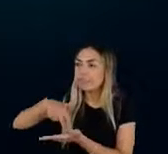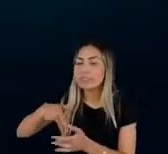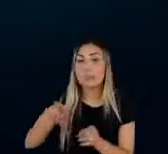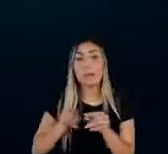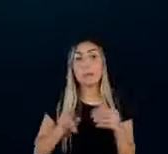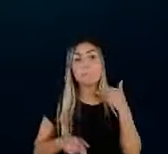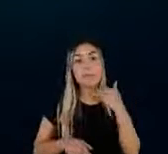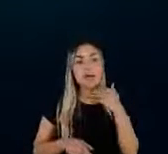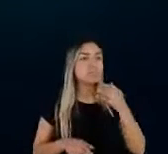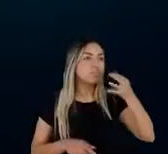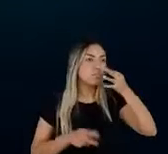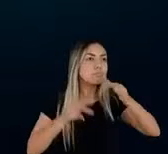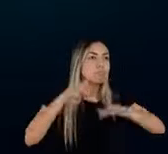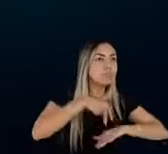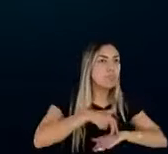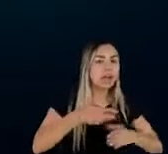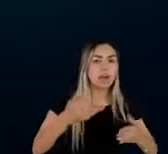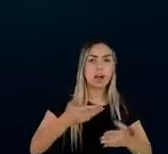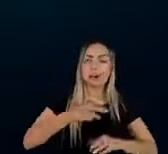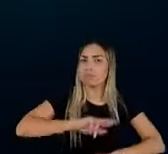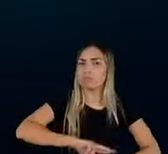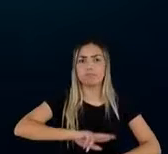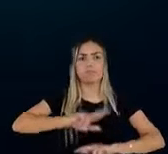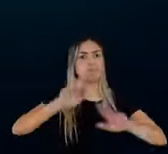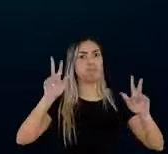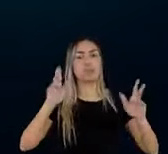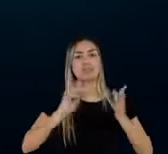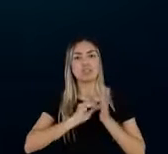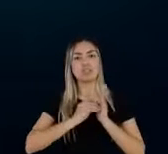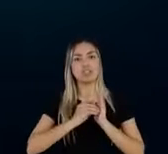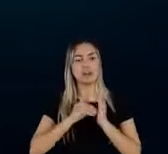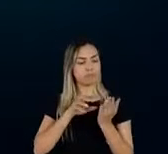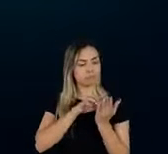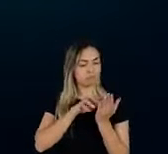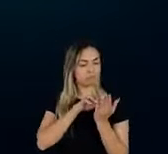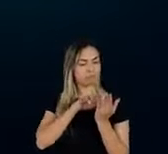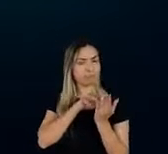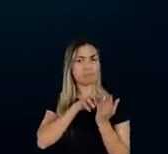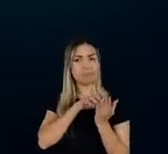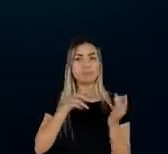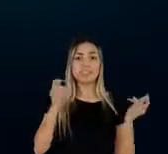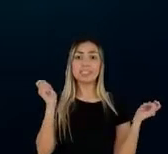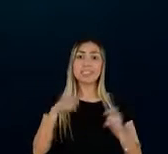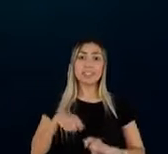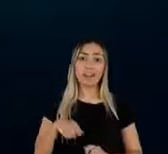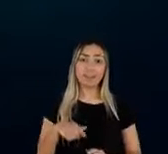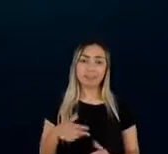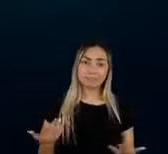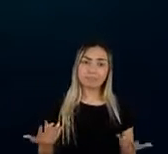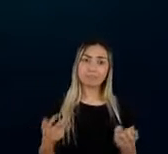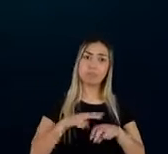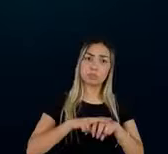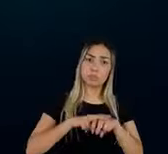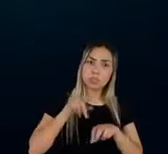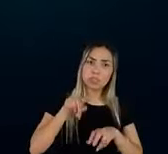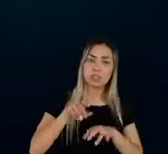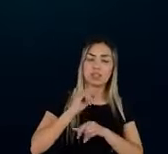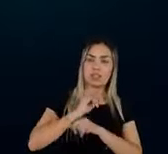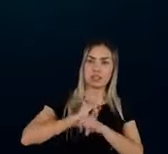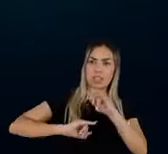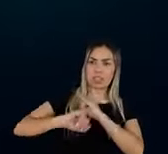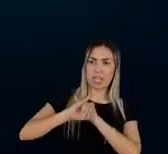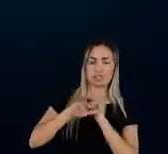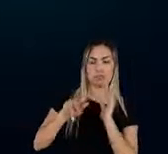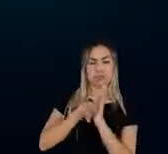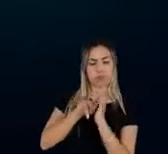embarcando e se tornando 100% digital Então essa internet do serviço ela veio para ficar é